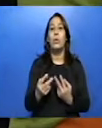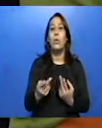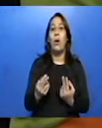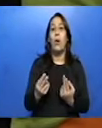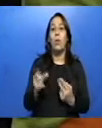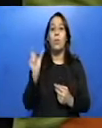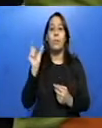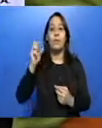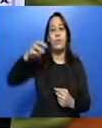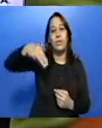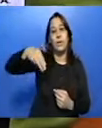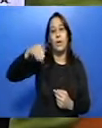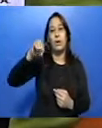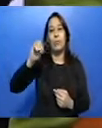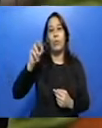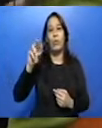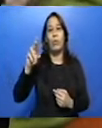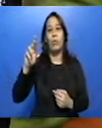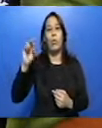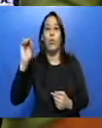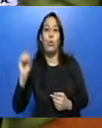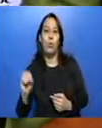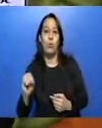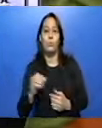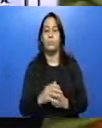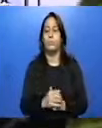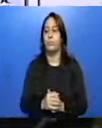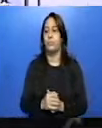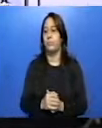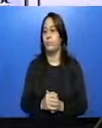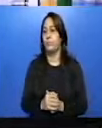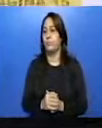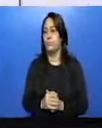ler forte, mas eu coloco um R só.